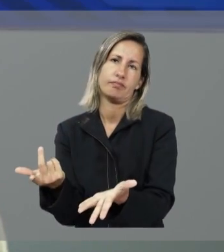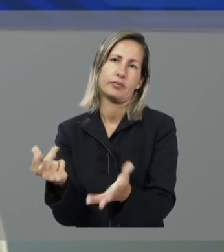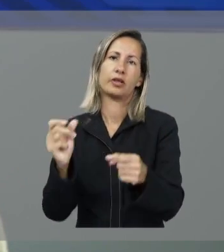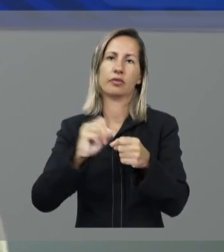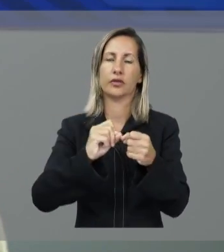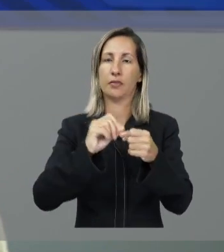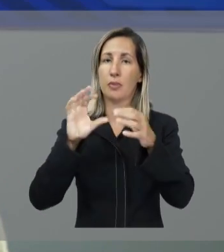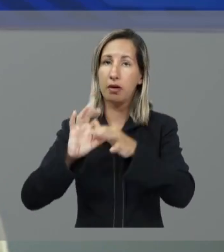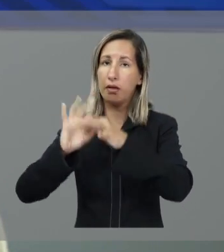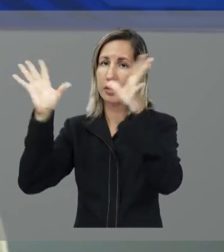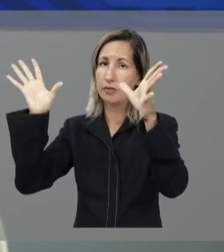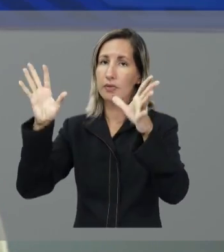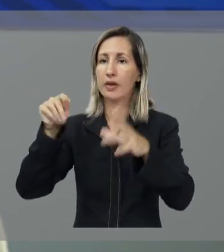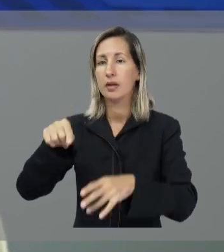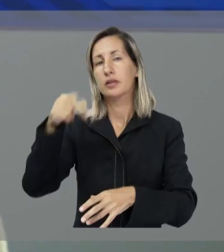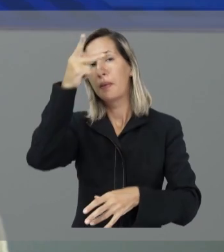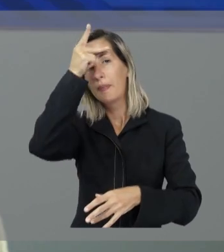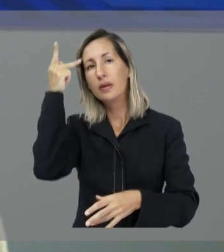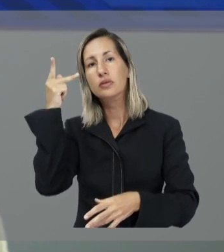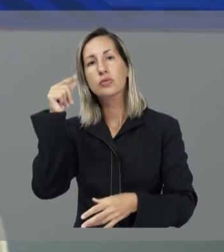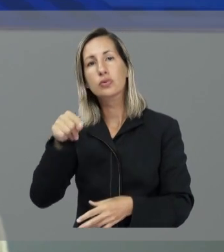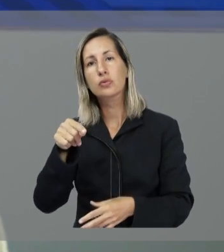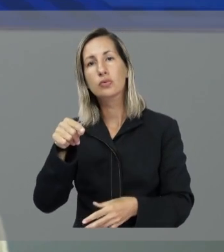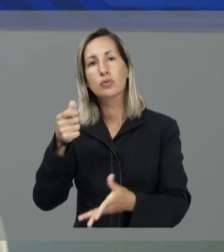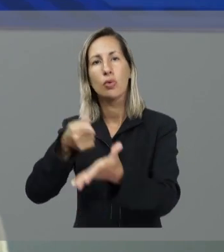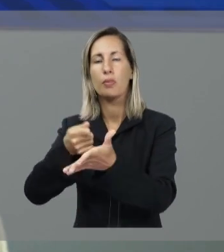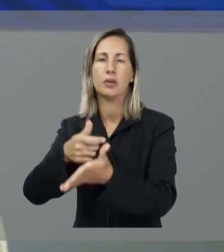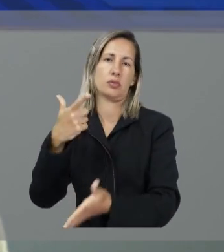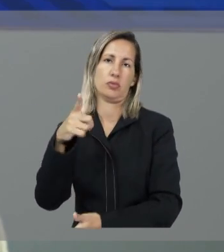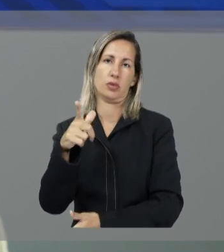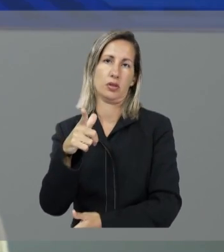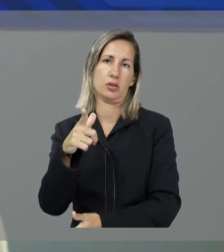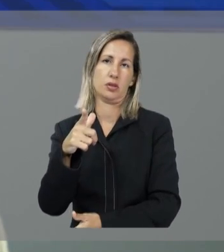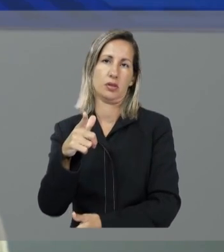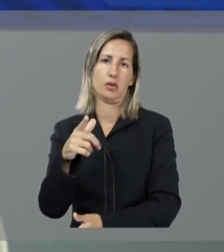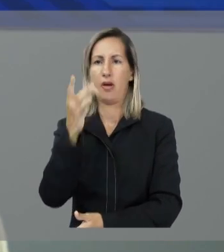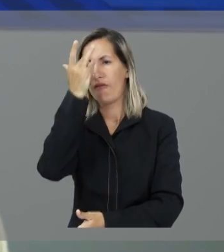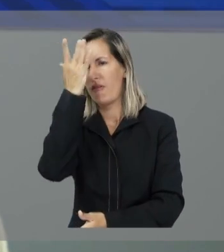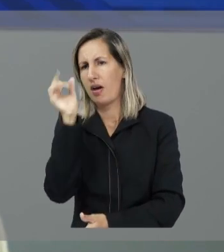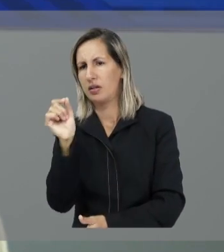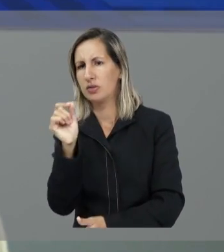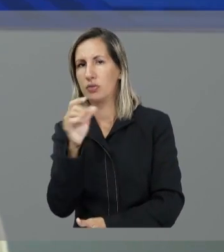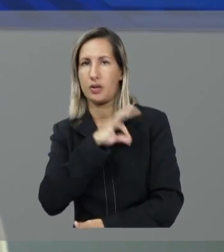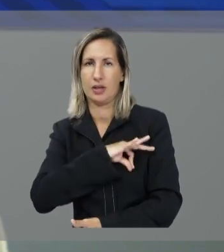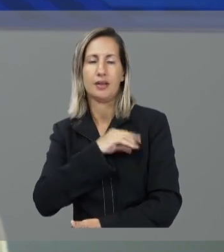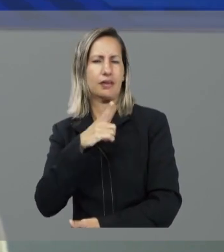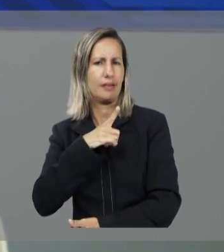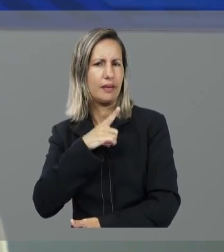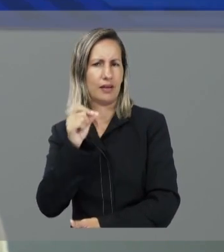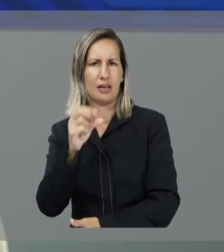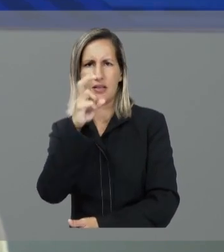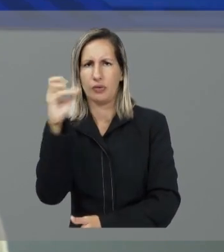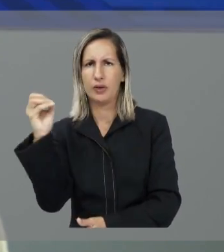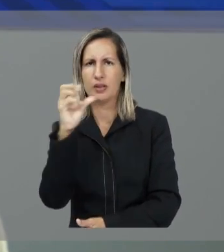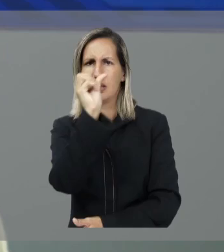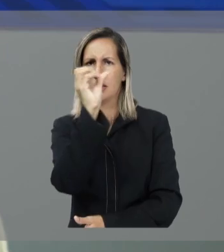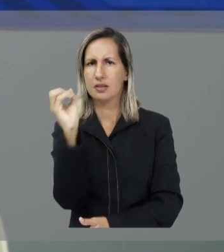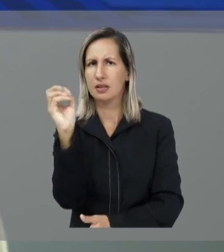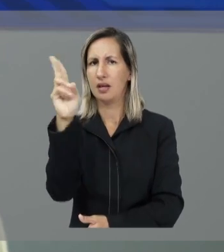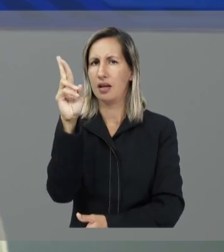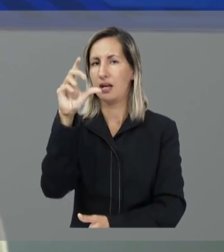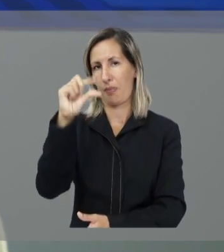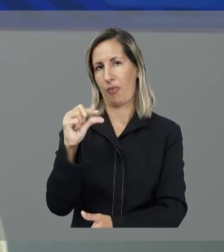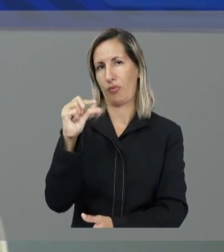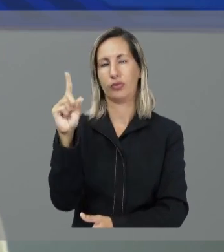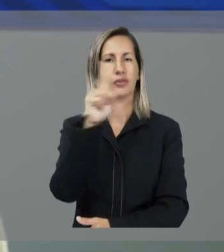a isenção e essas pessoas, elas não são mais cobradas. É muito fácil para quem tem renda achar que 50, 60 reais é um